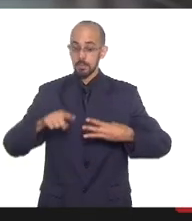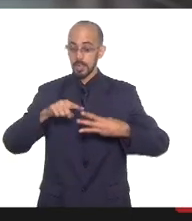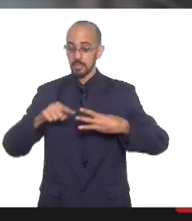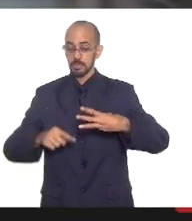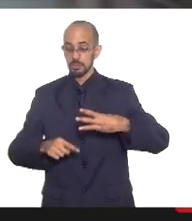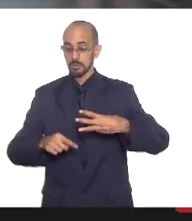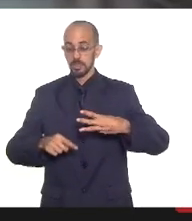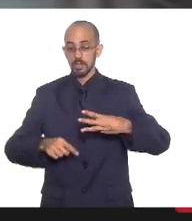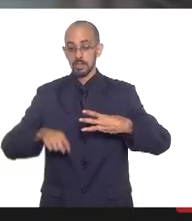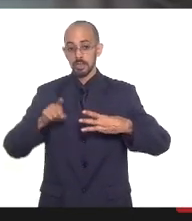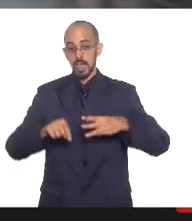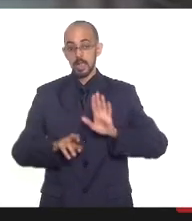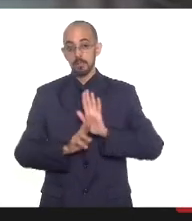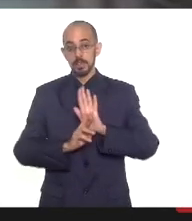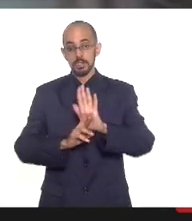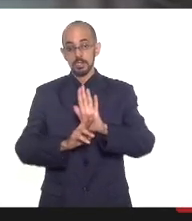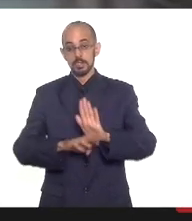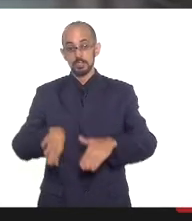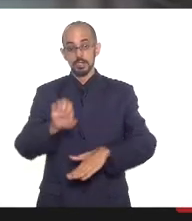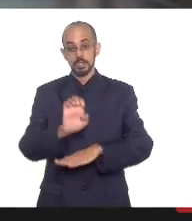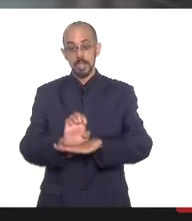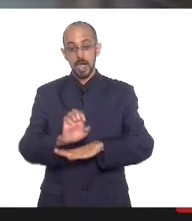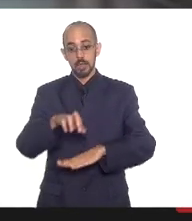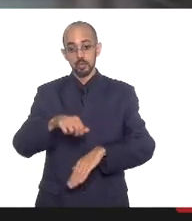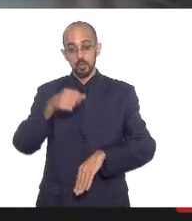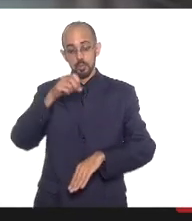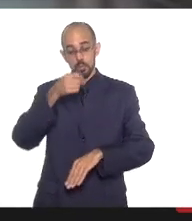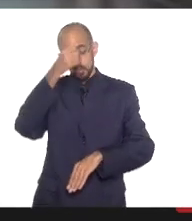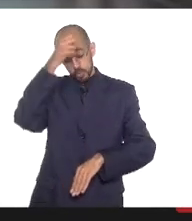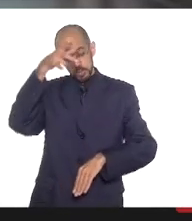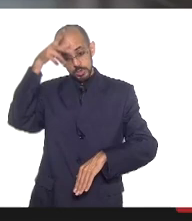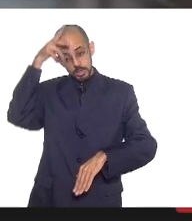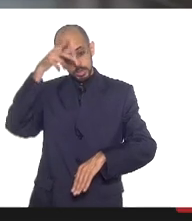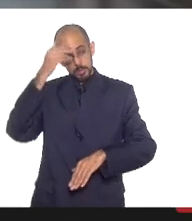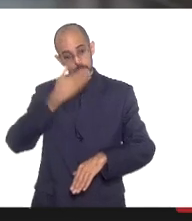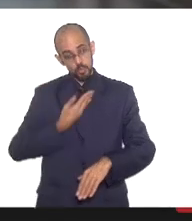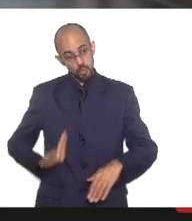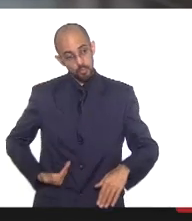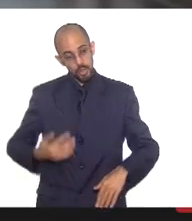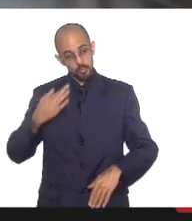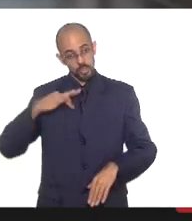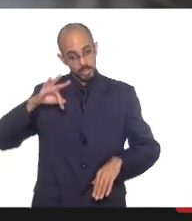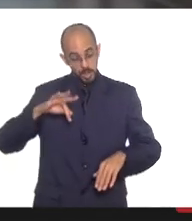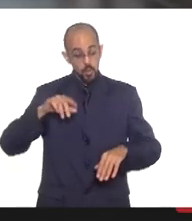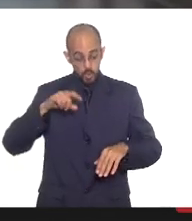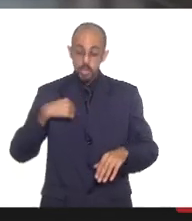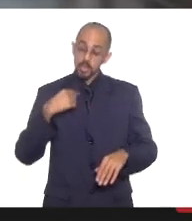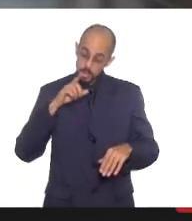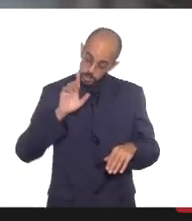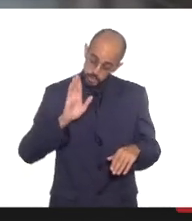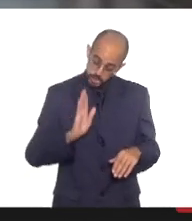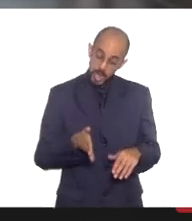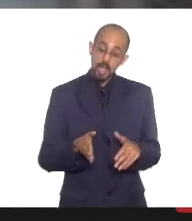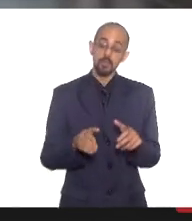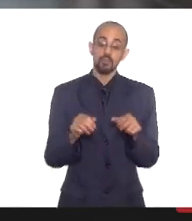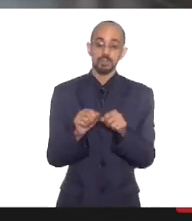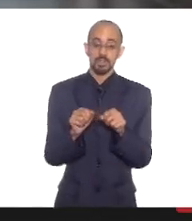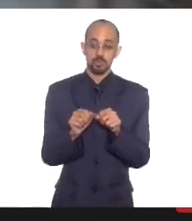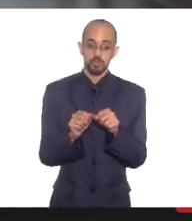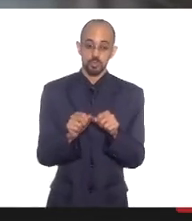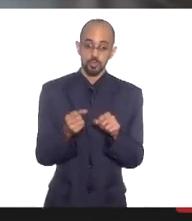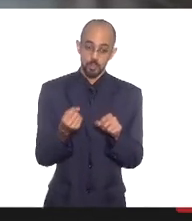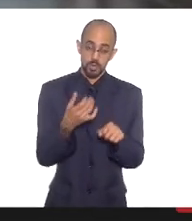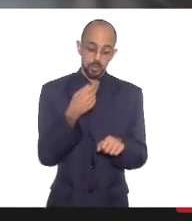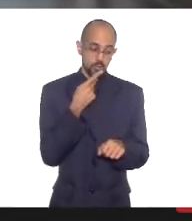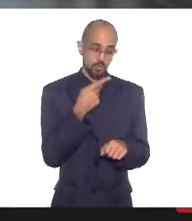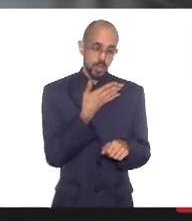contratação do Estado município e governo federal e é isso foi feito e aí como fala da minha discordância